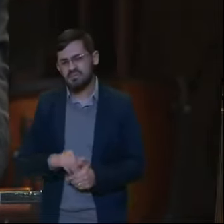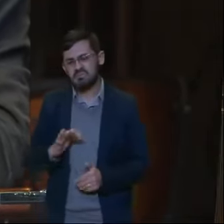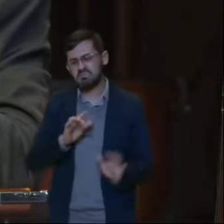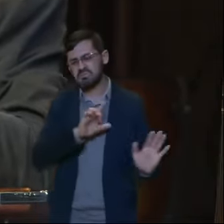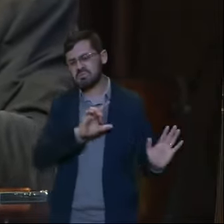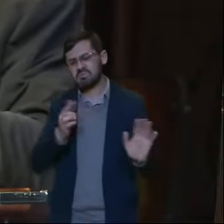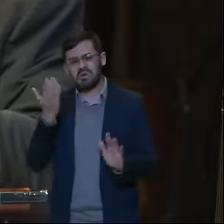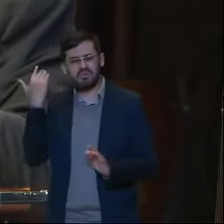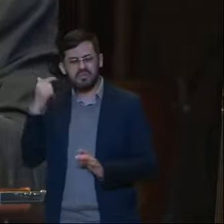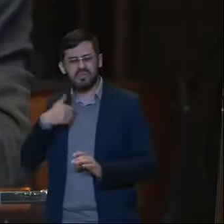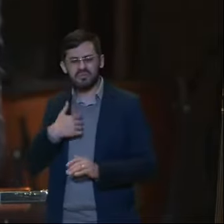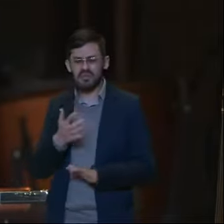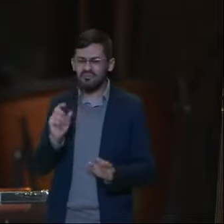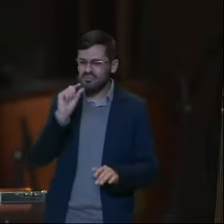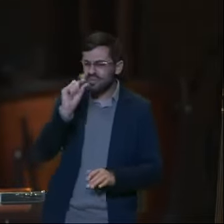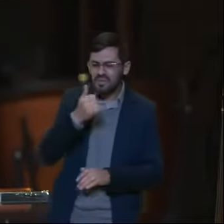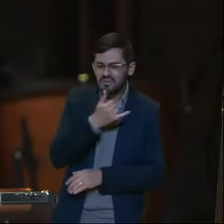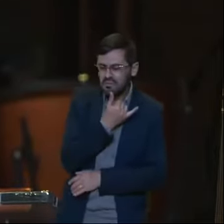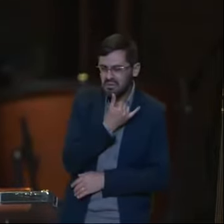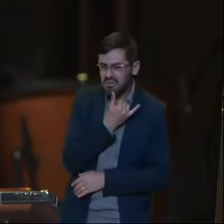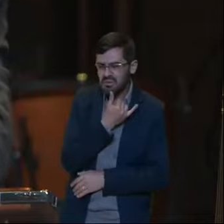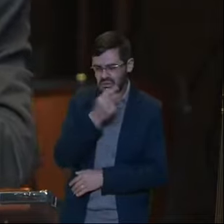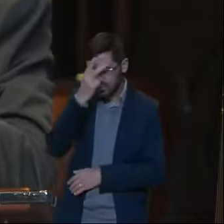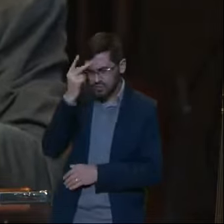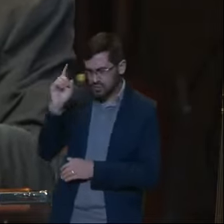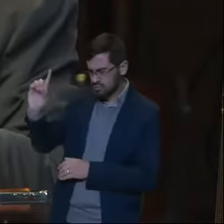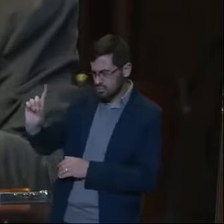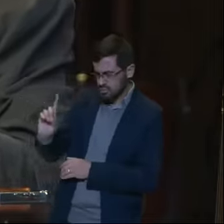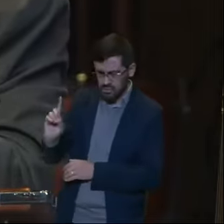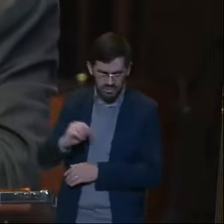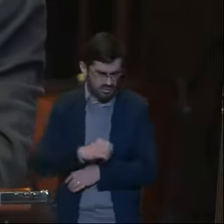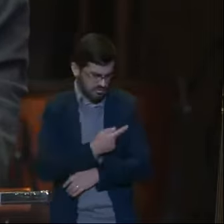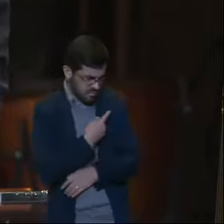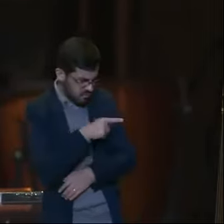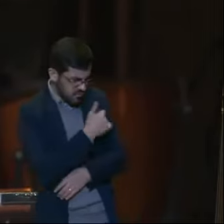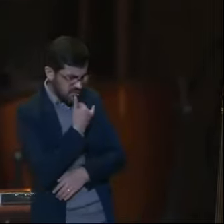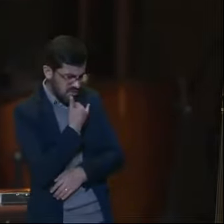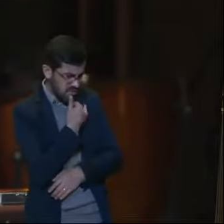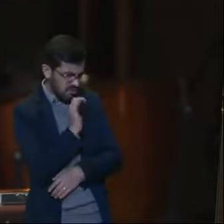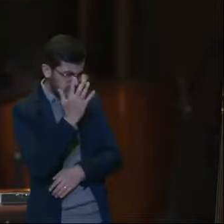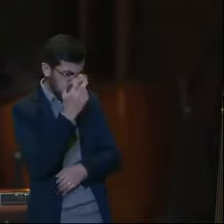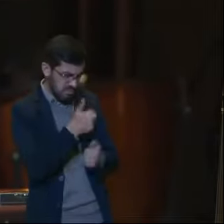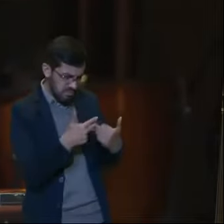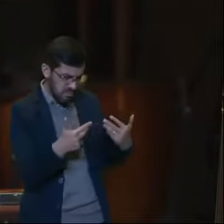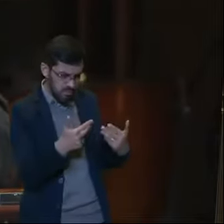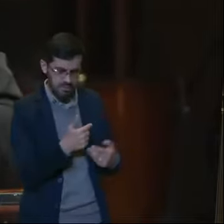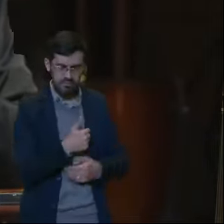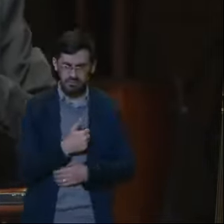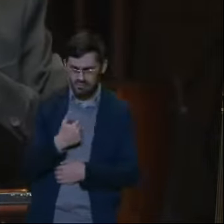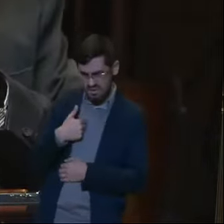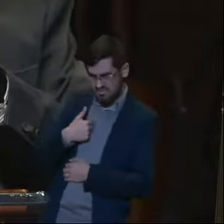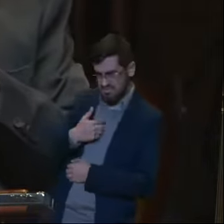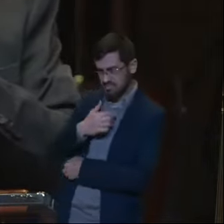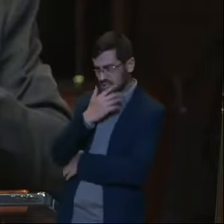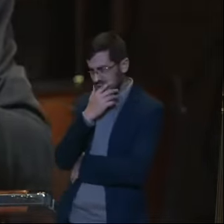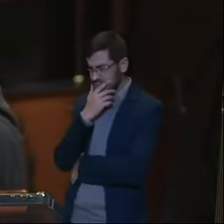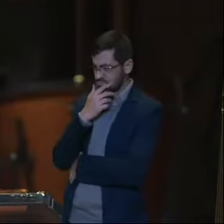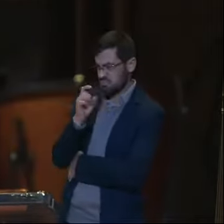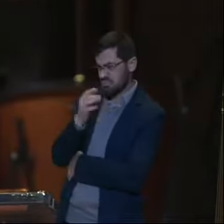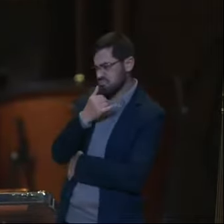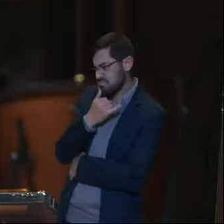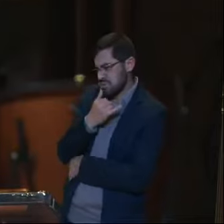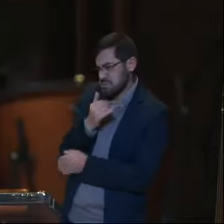meio desanimado, meio triste. Algumas pessoas até me perguntaram: pastor, está triste? Aconteceu alguma coisa? Eu falei: não, simplesmente estou triste